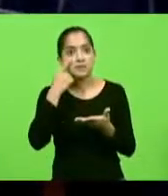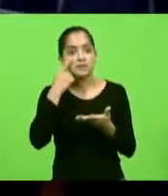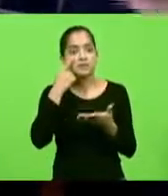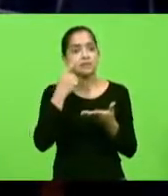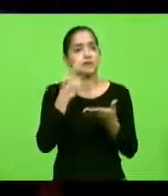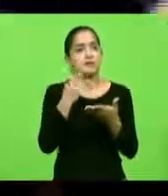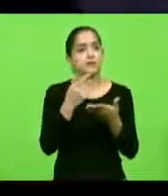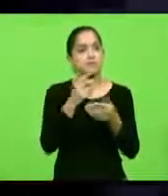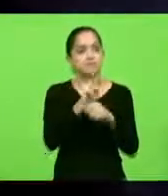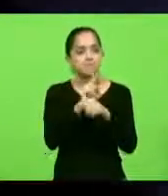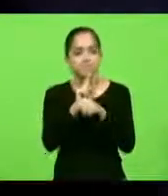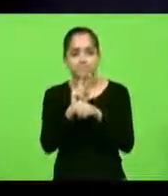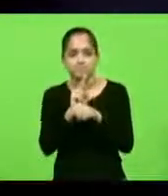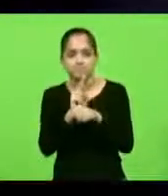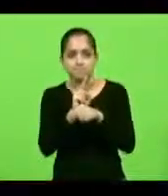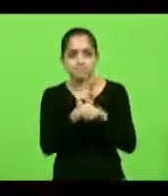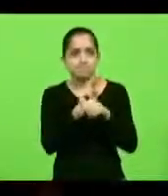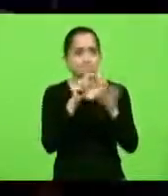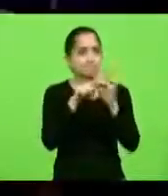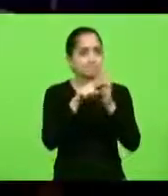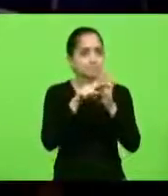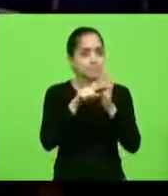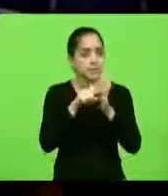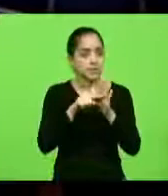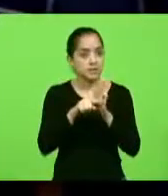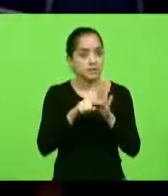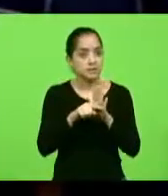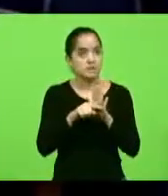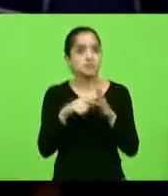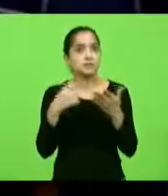e microscópio para verificar, porque